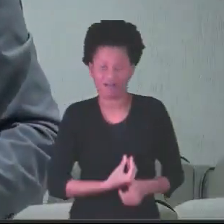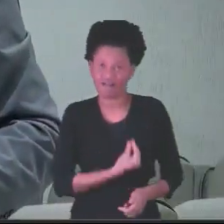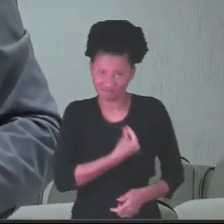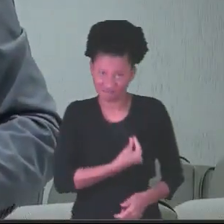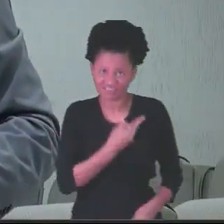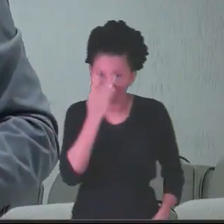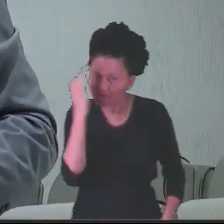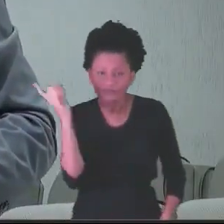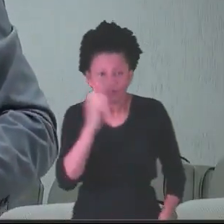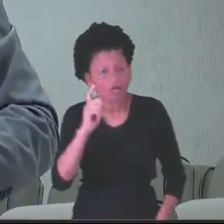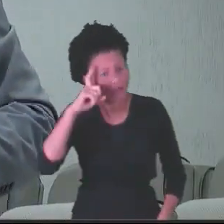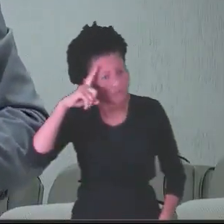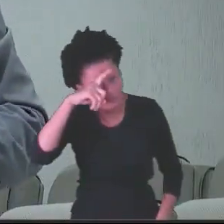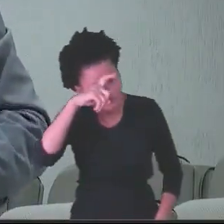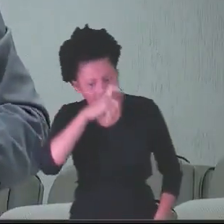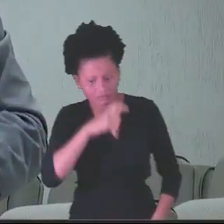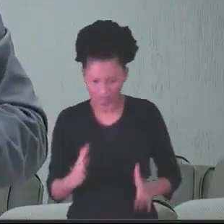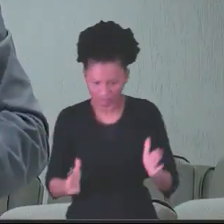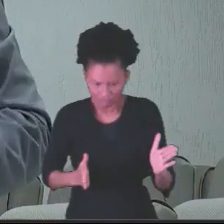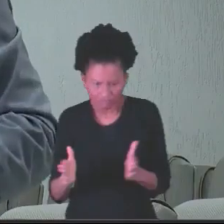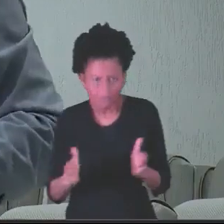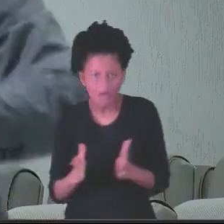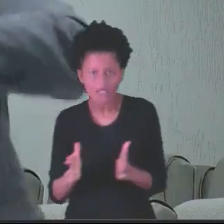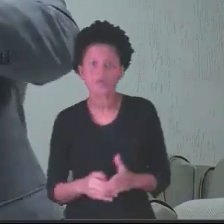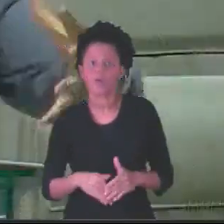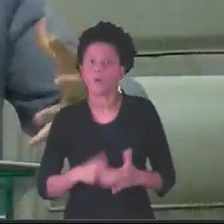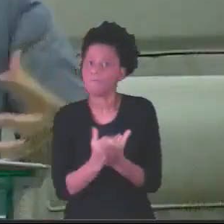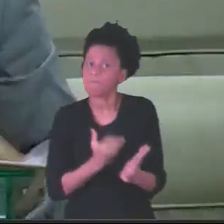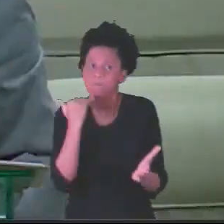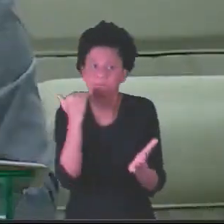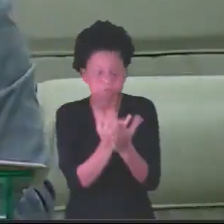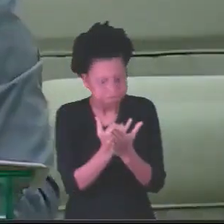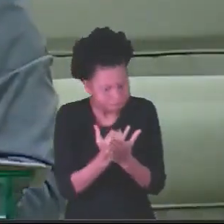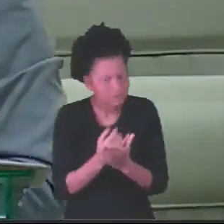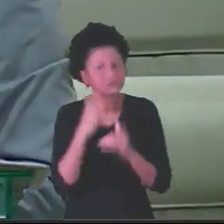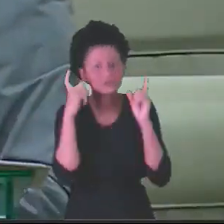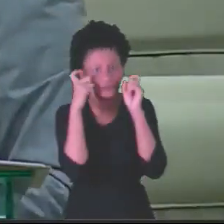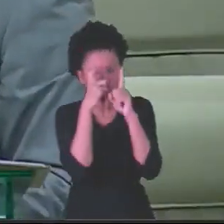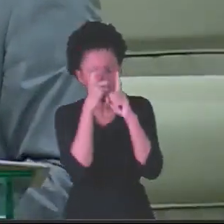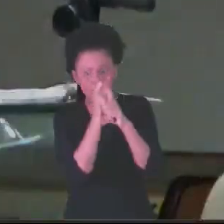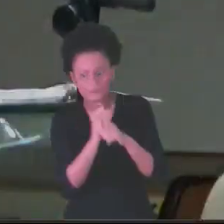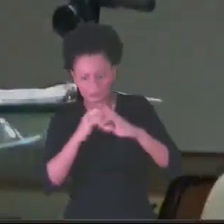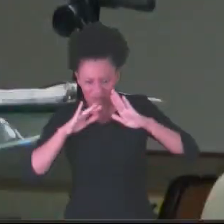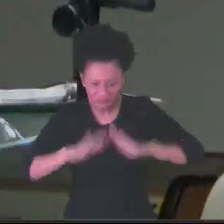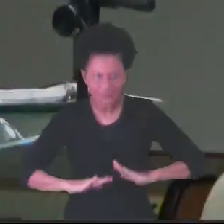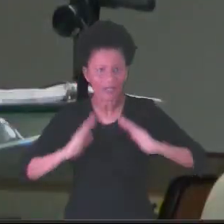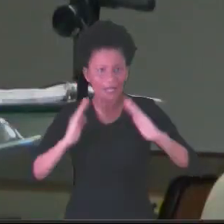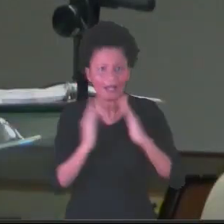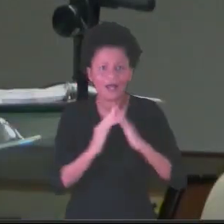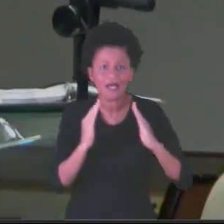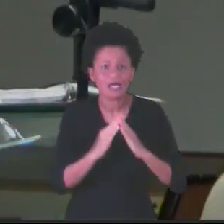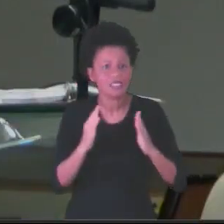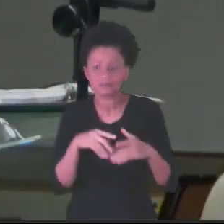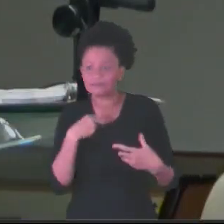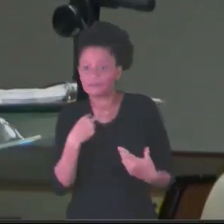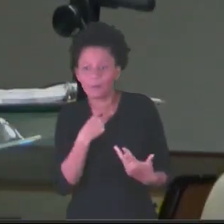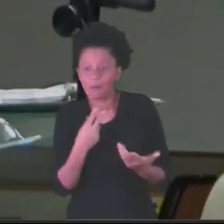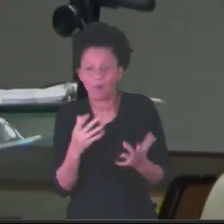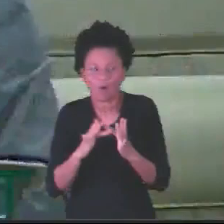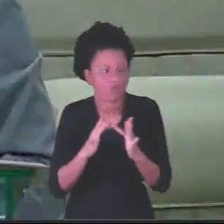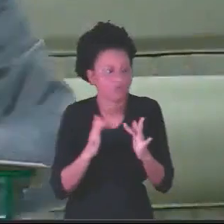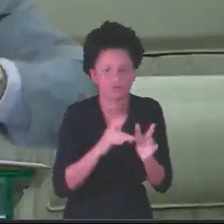fácil deus nós estamos vivendo um momento muito difícil de confinamento aonde nós não podemos estar